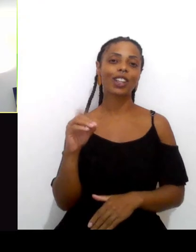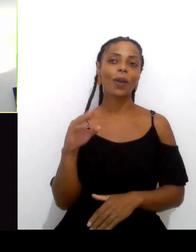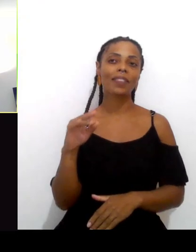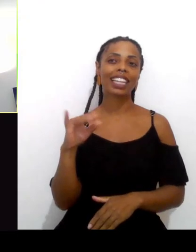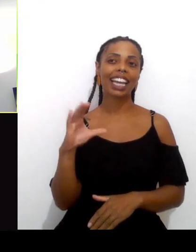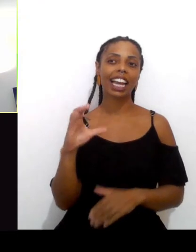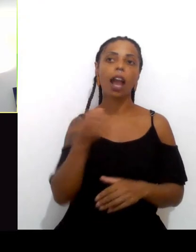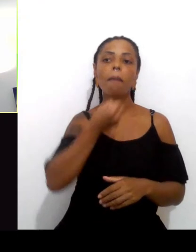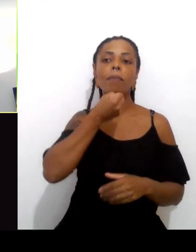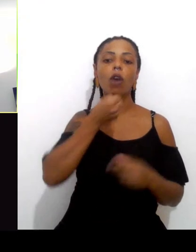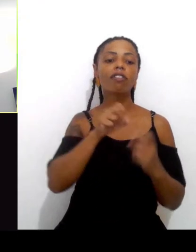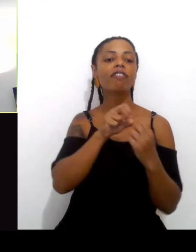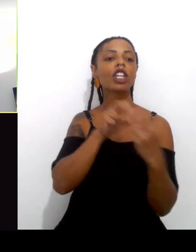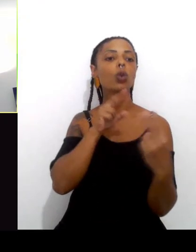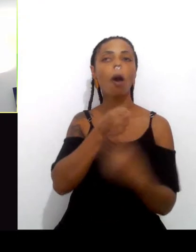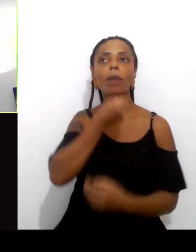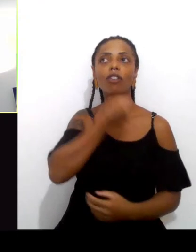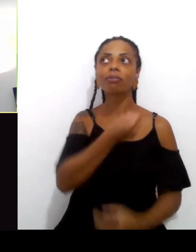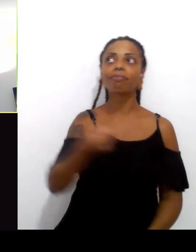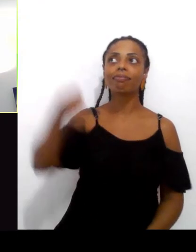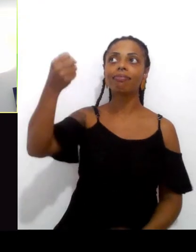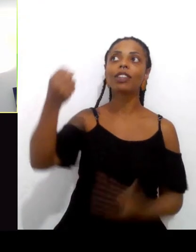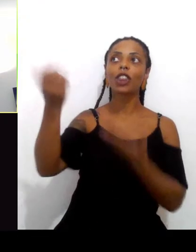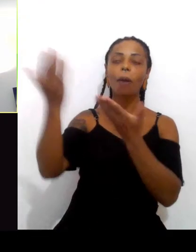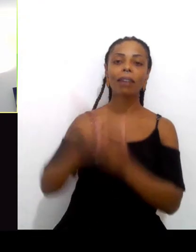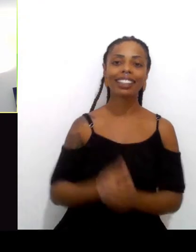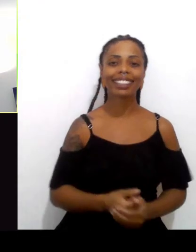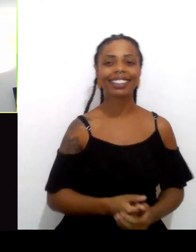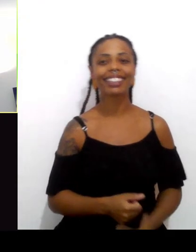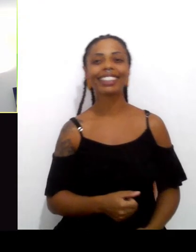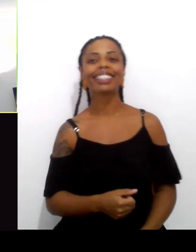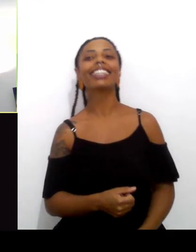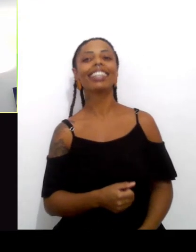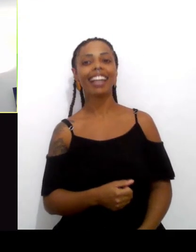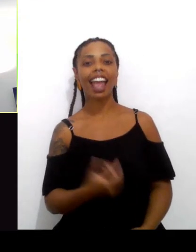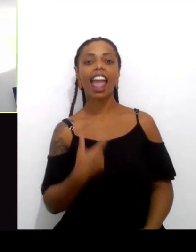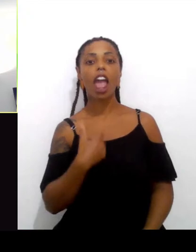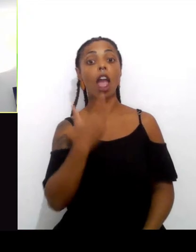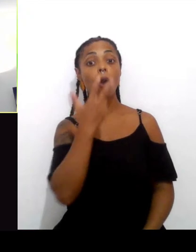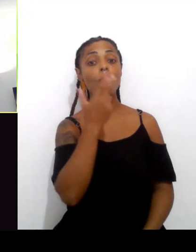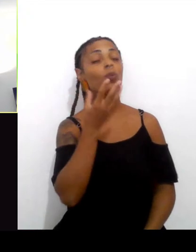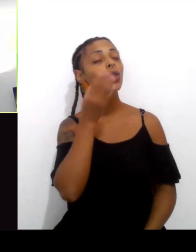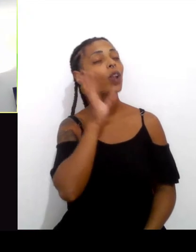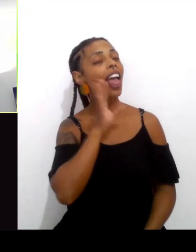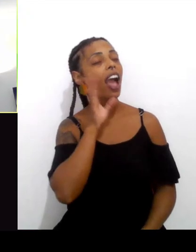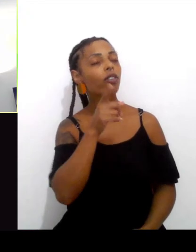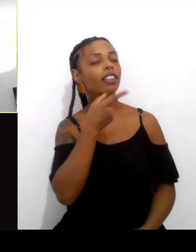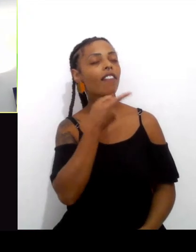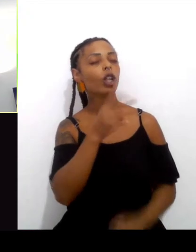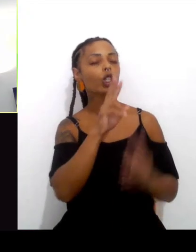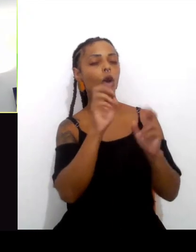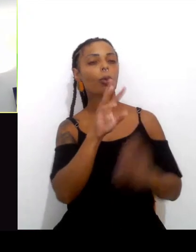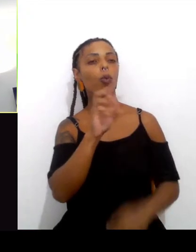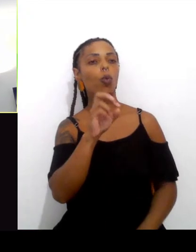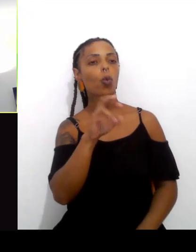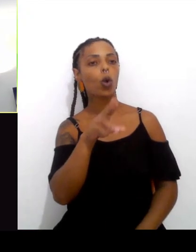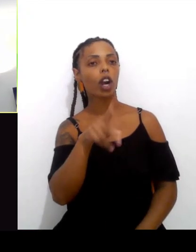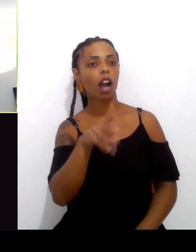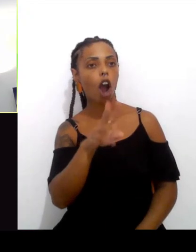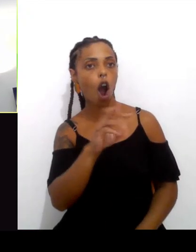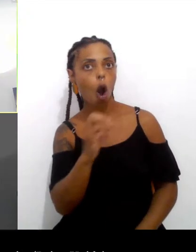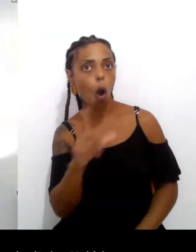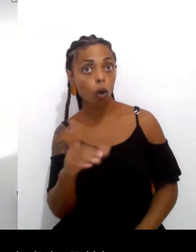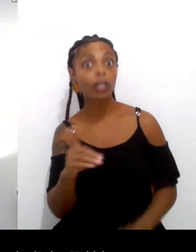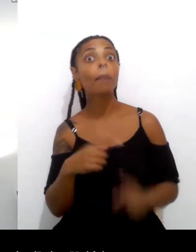que a gente passa fico feliz que você tenha mencionado o Orkut porque eu pensei também sobre as fotos de